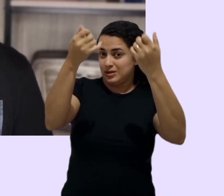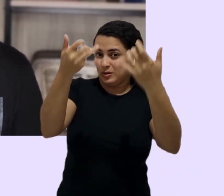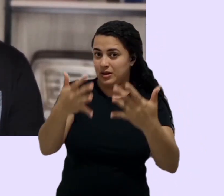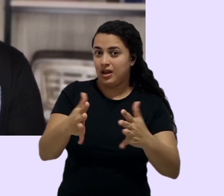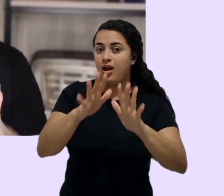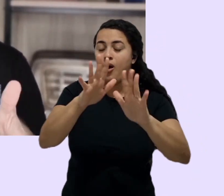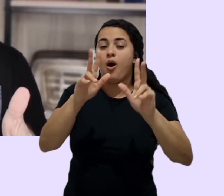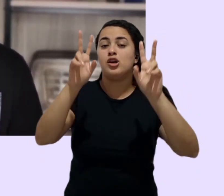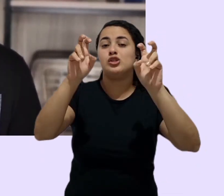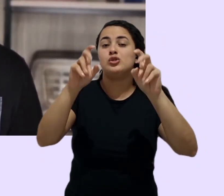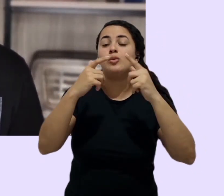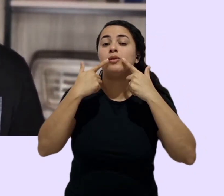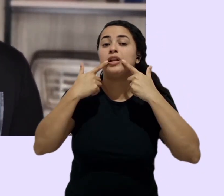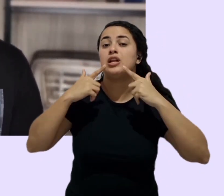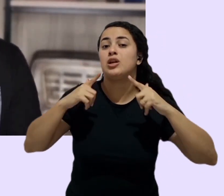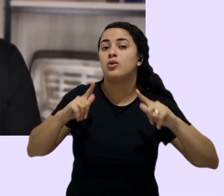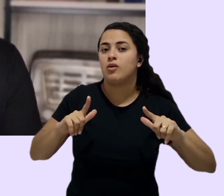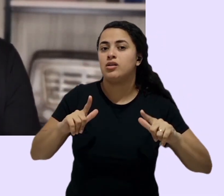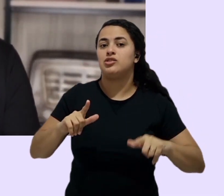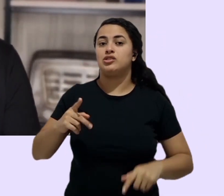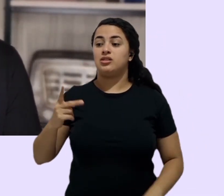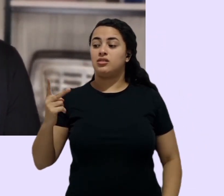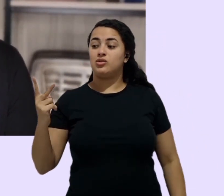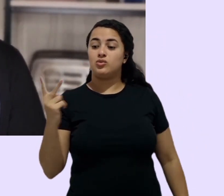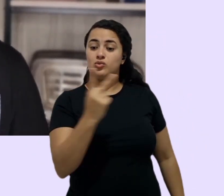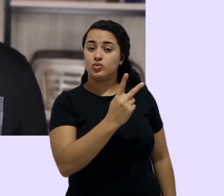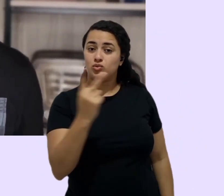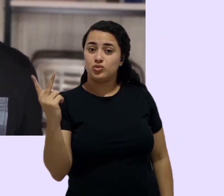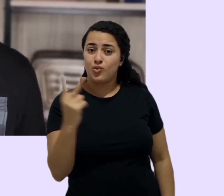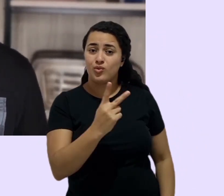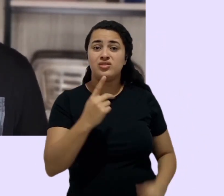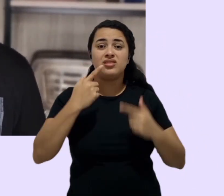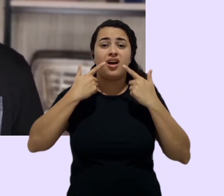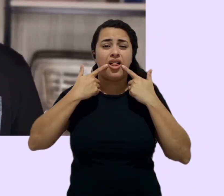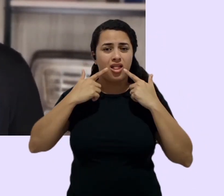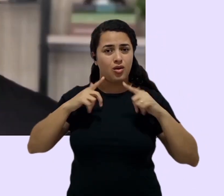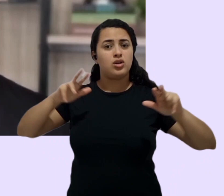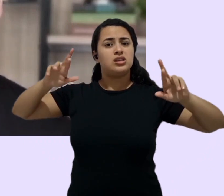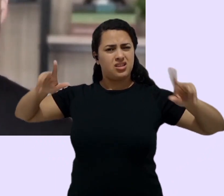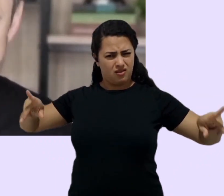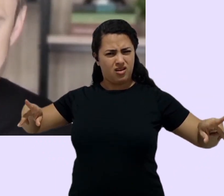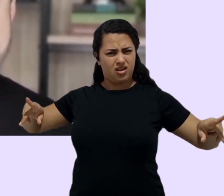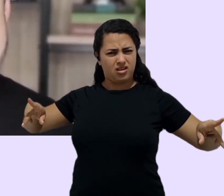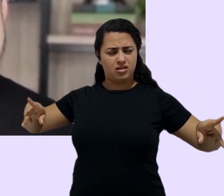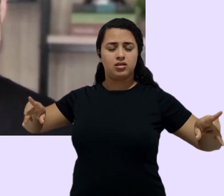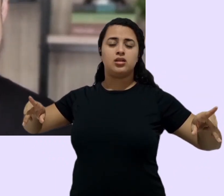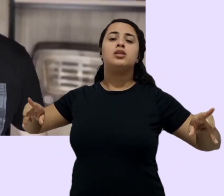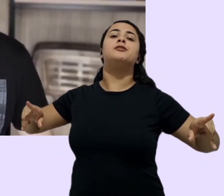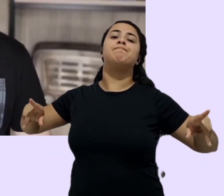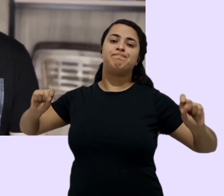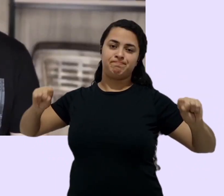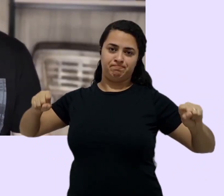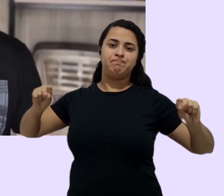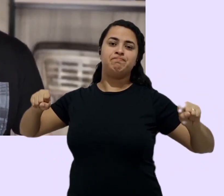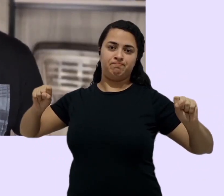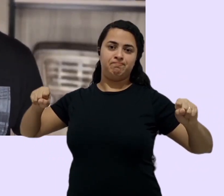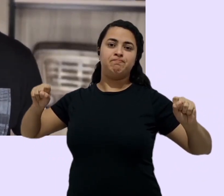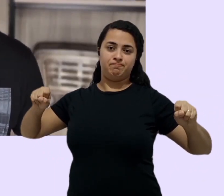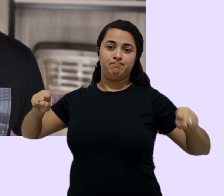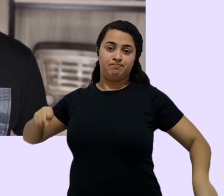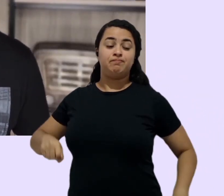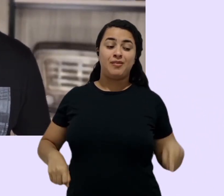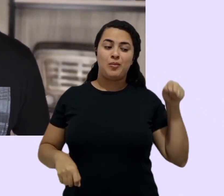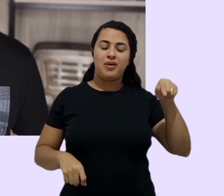linguagem. No texto literário e no texto não literário, a linguagem vai ser diferente? Com certeza. Para o texto